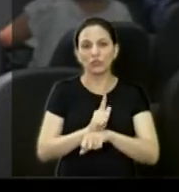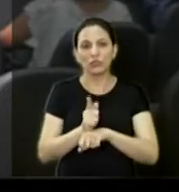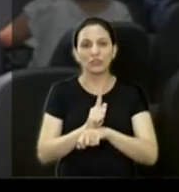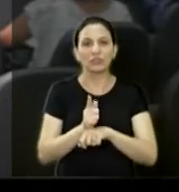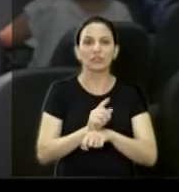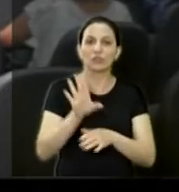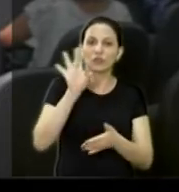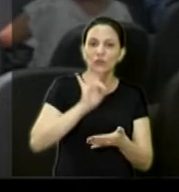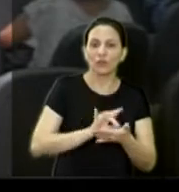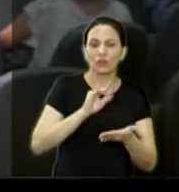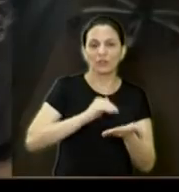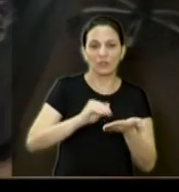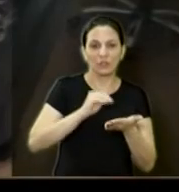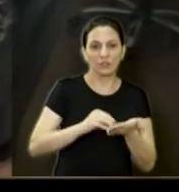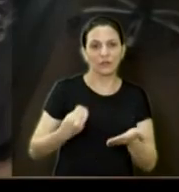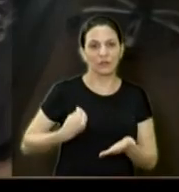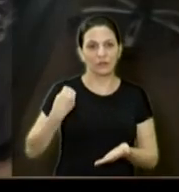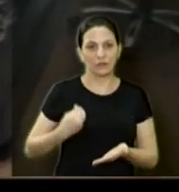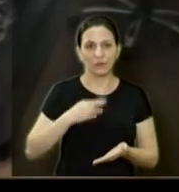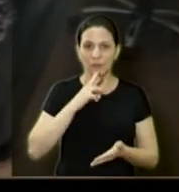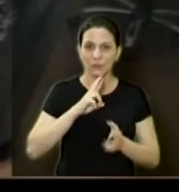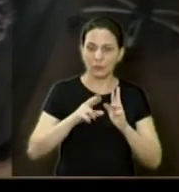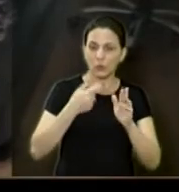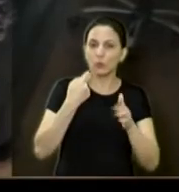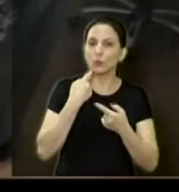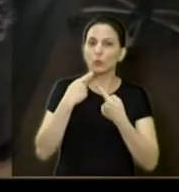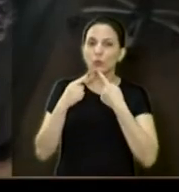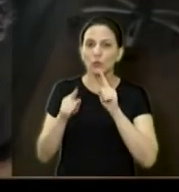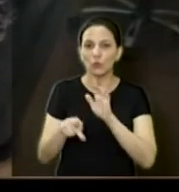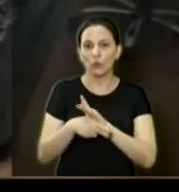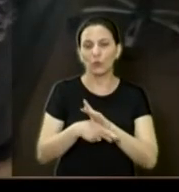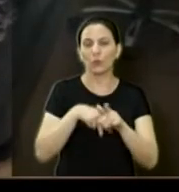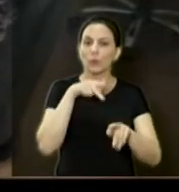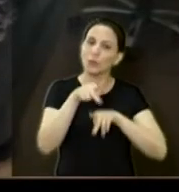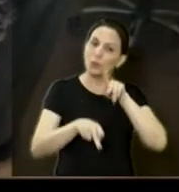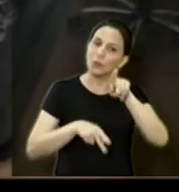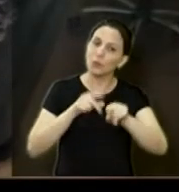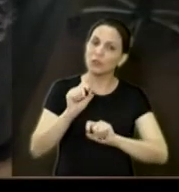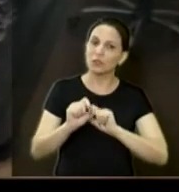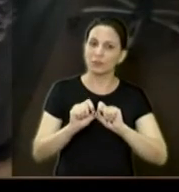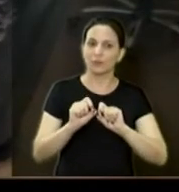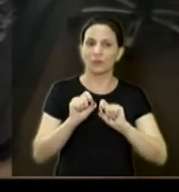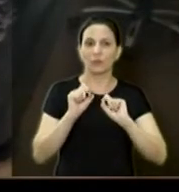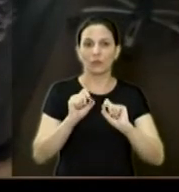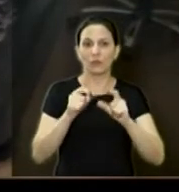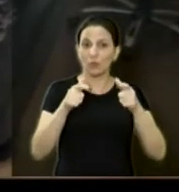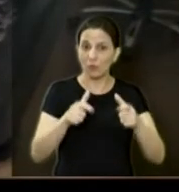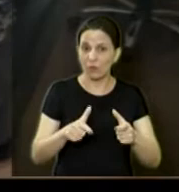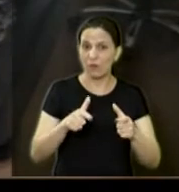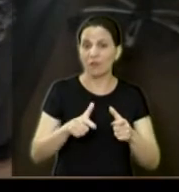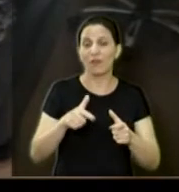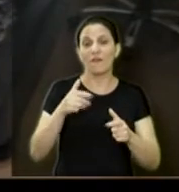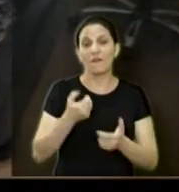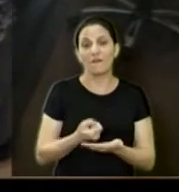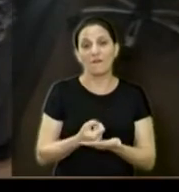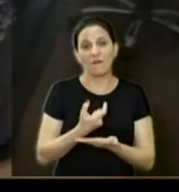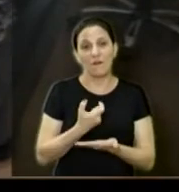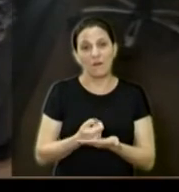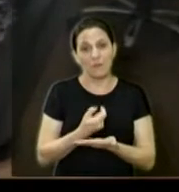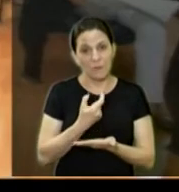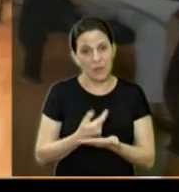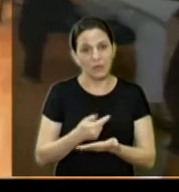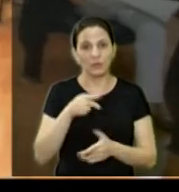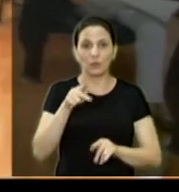a realidade da secretaria, além de responder questionamentos oriundos da população. No local onde estava a farmácia popular, na